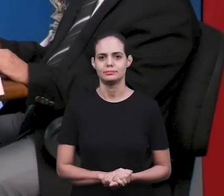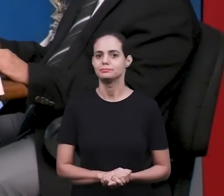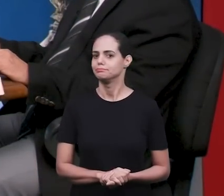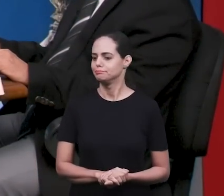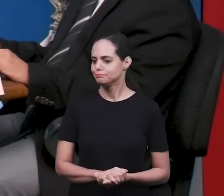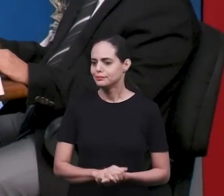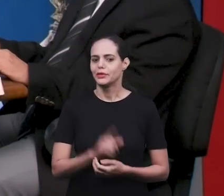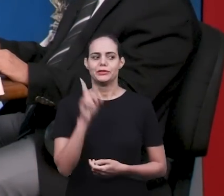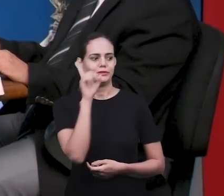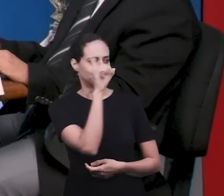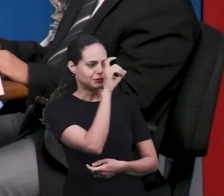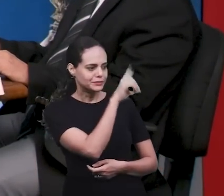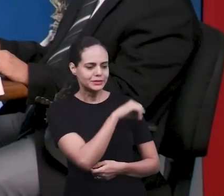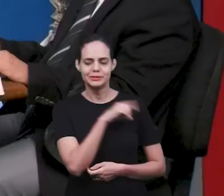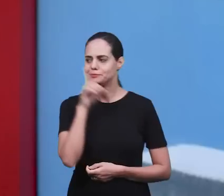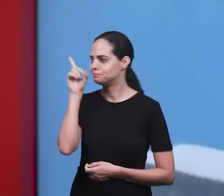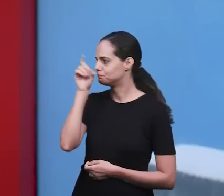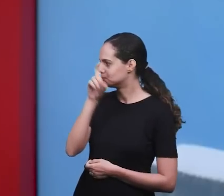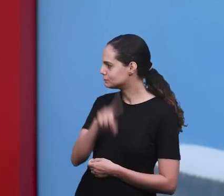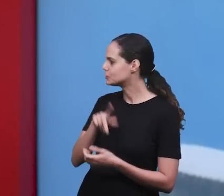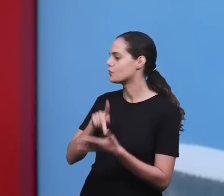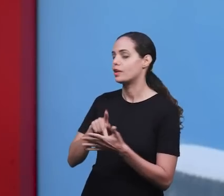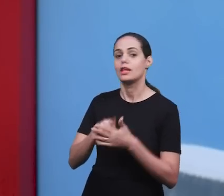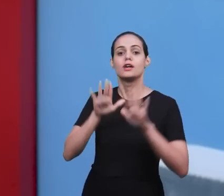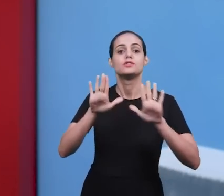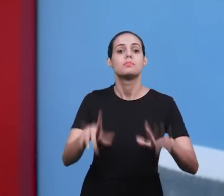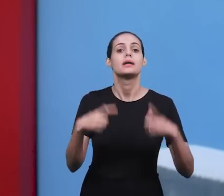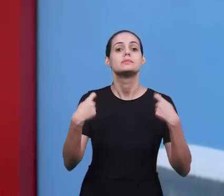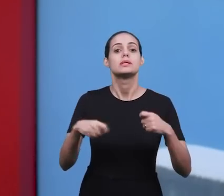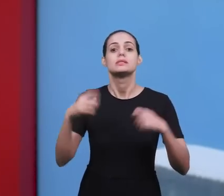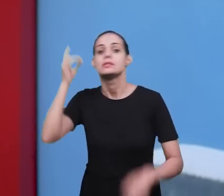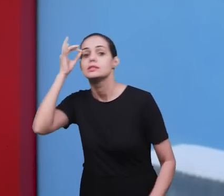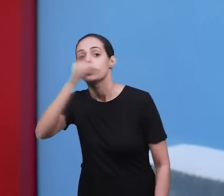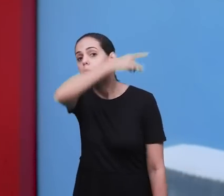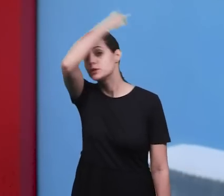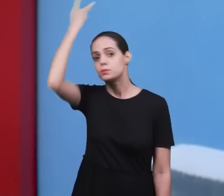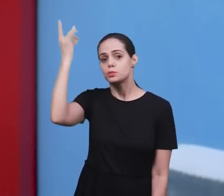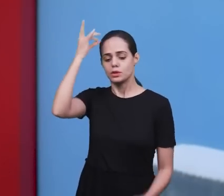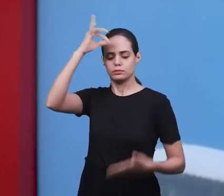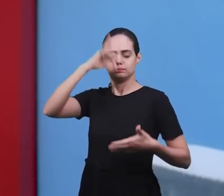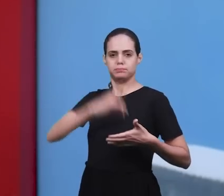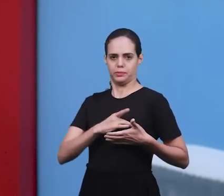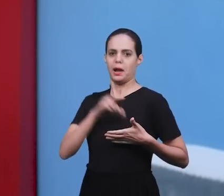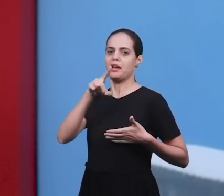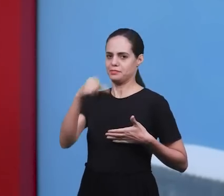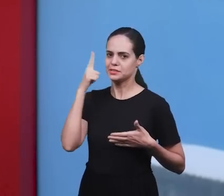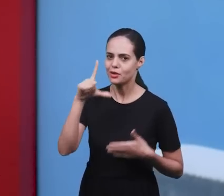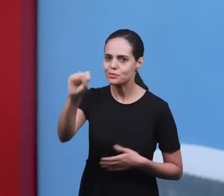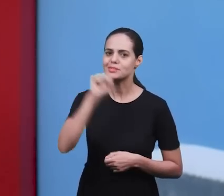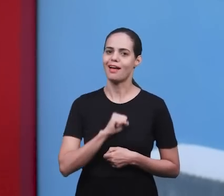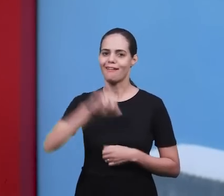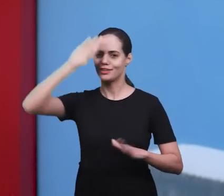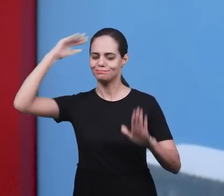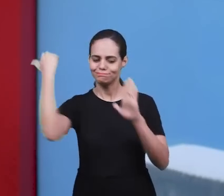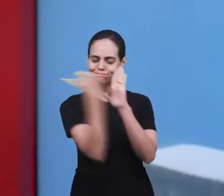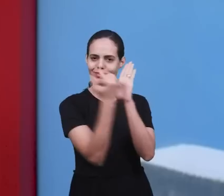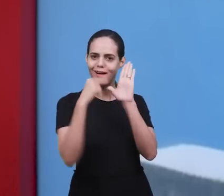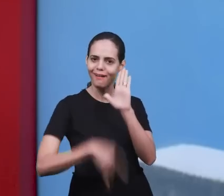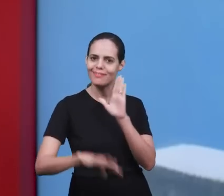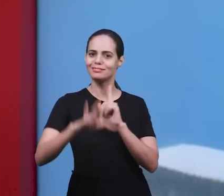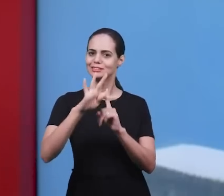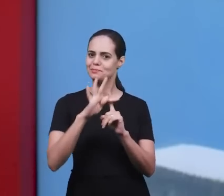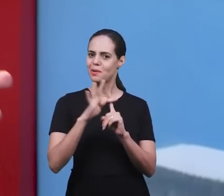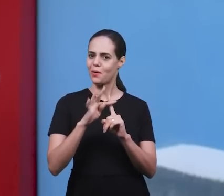cheio do Espírito Santo e deixando o Senhor mudar as nossas vidas, porque quando se trata